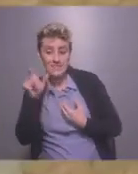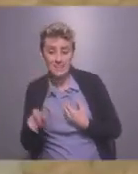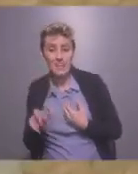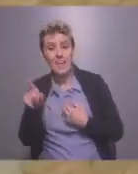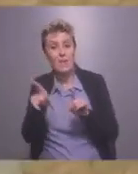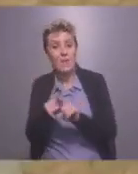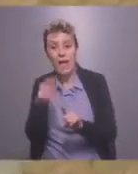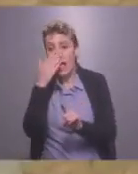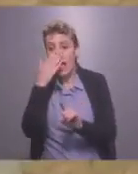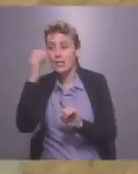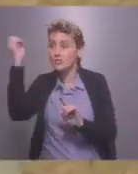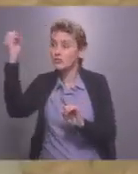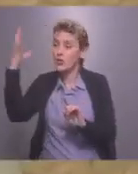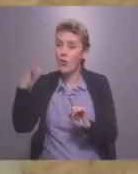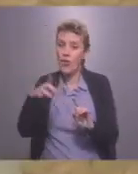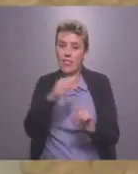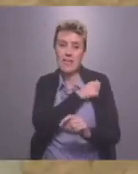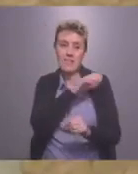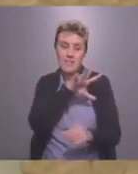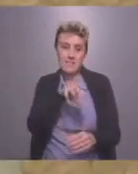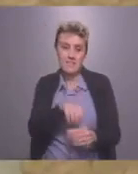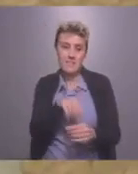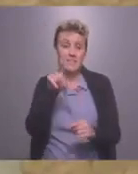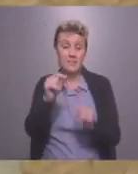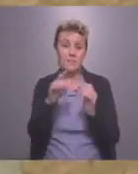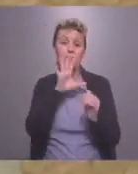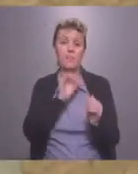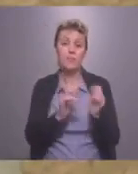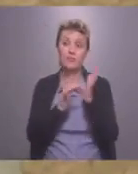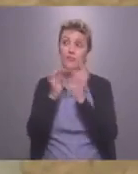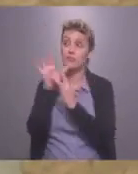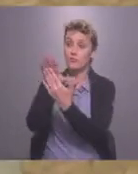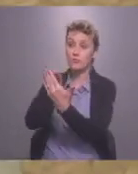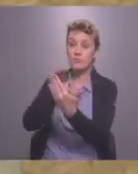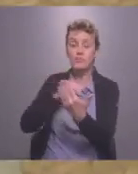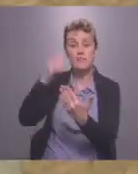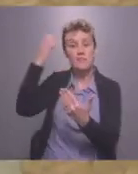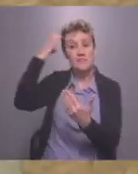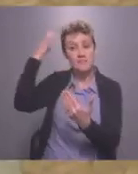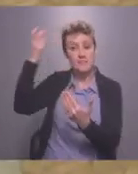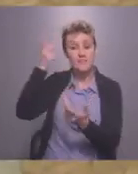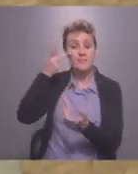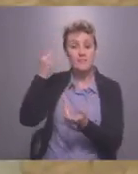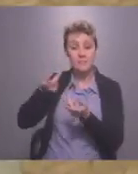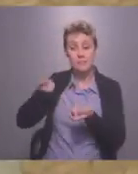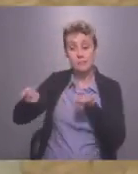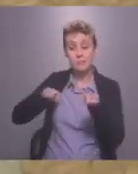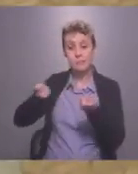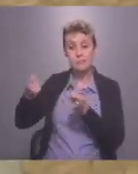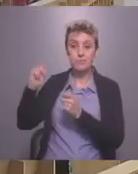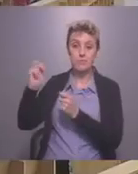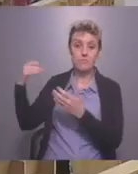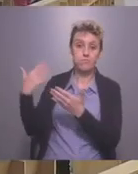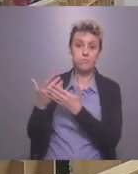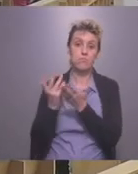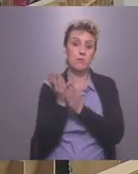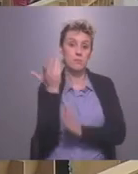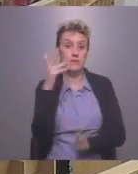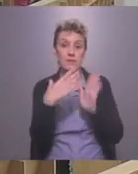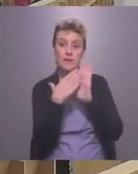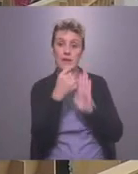lar e os filhos imitem Jesus Cristo, vosso Filho, Ele que vive e reina por todos os séculos dos séculos.